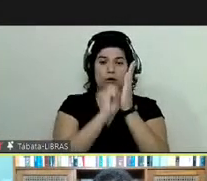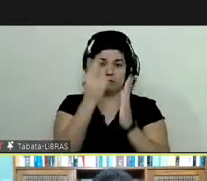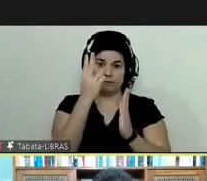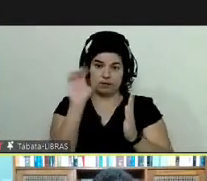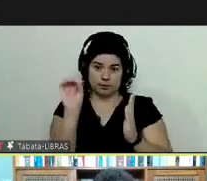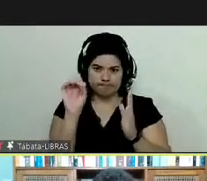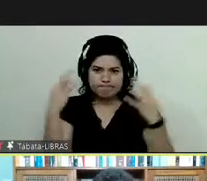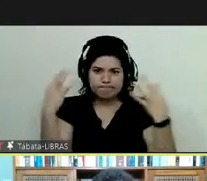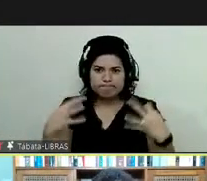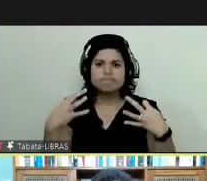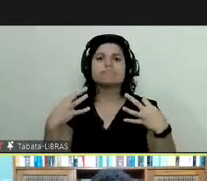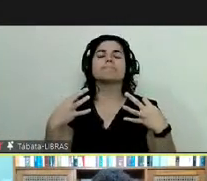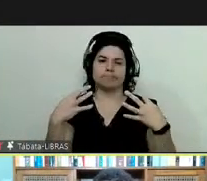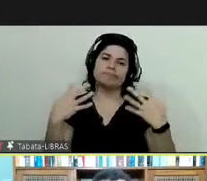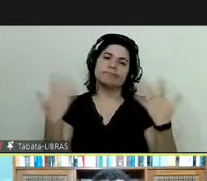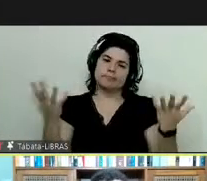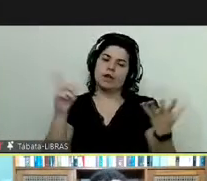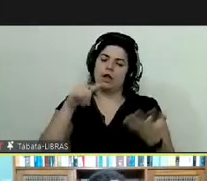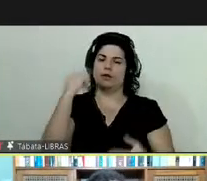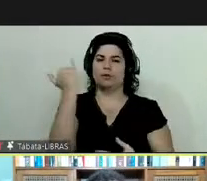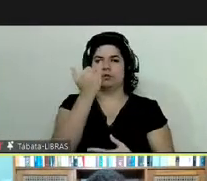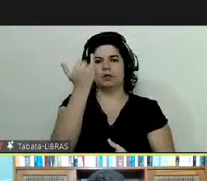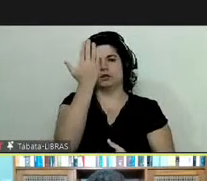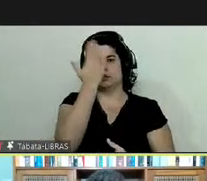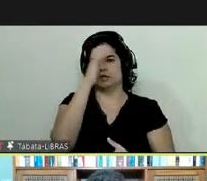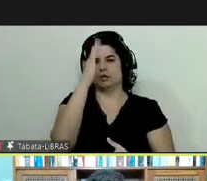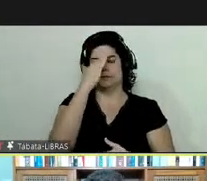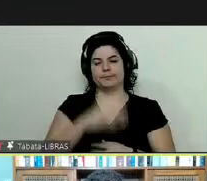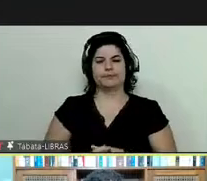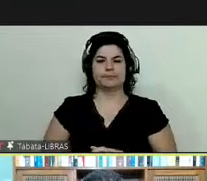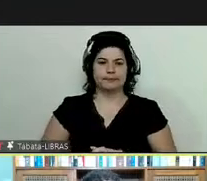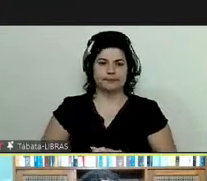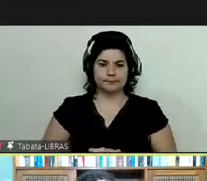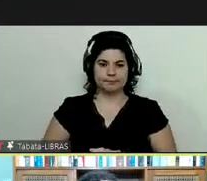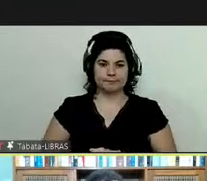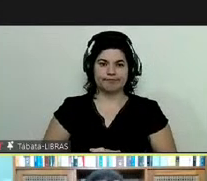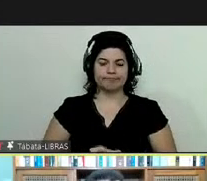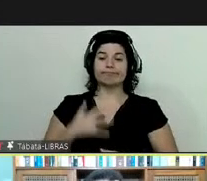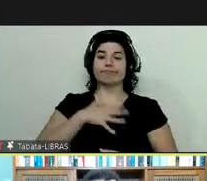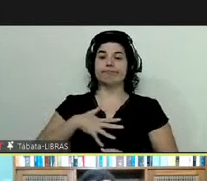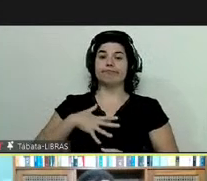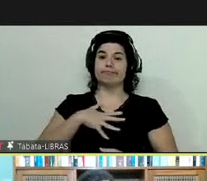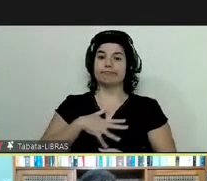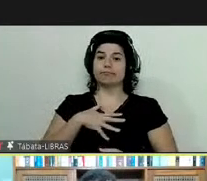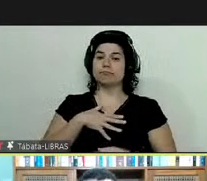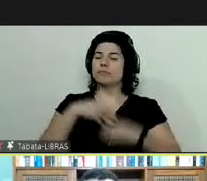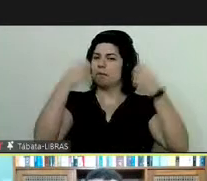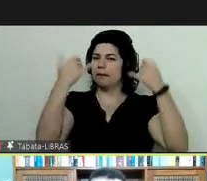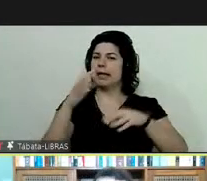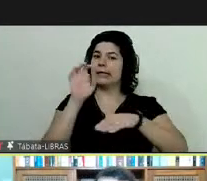perfeito a questão importante para a gente considerar eu gosto sempre quando eu falo de estado começar com uma provocação